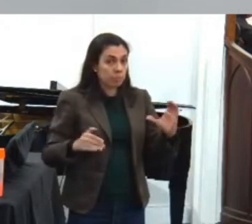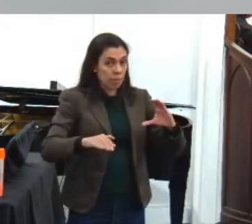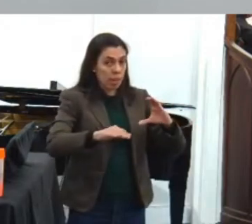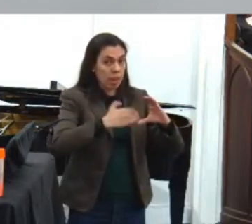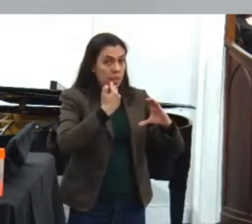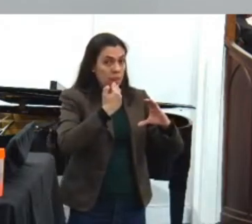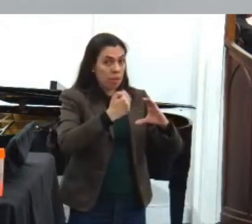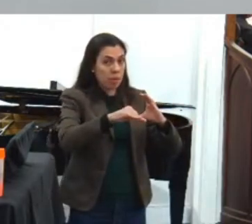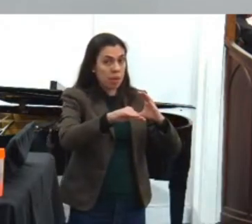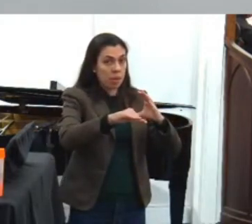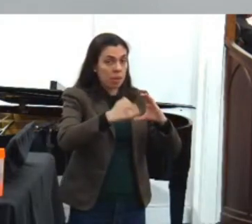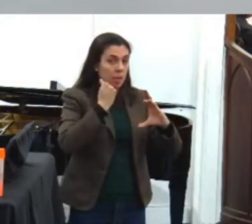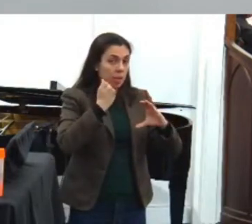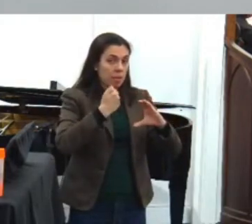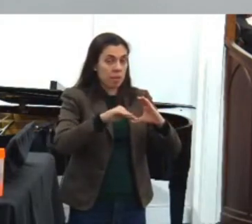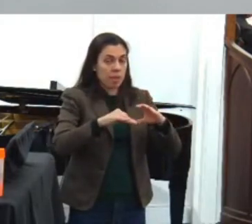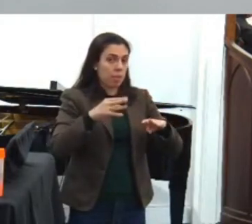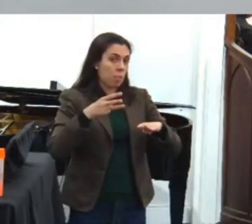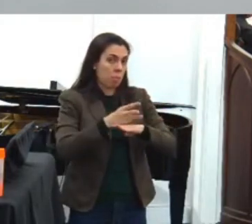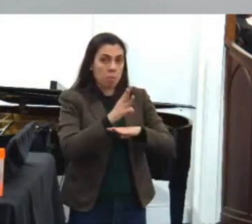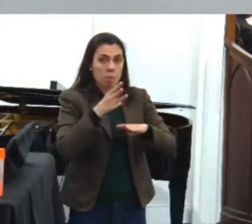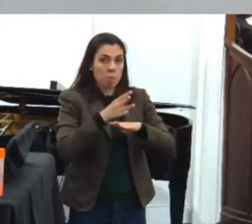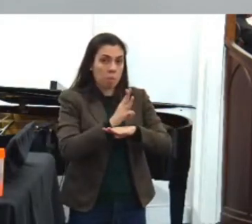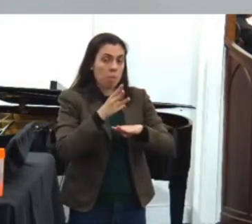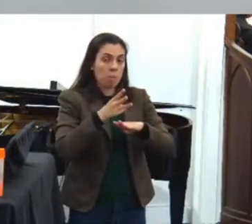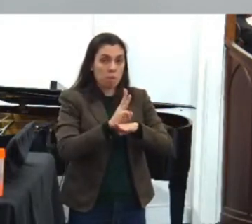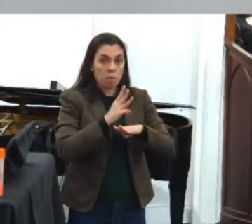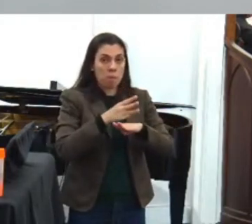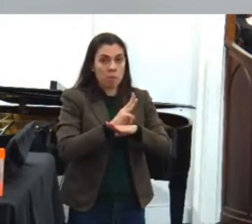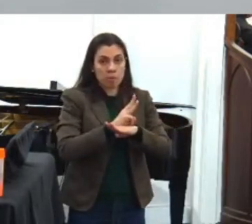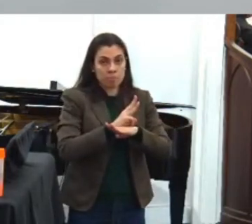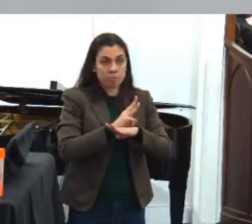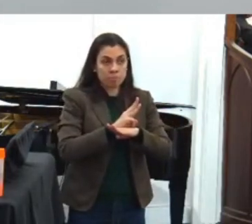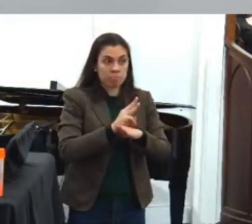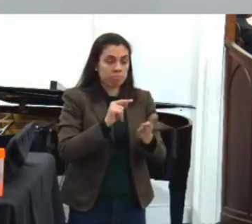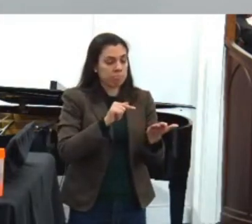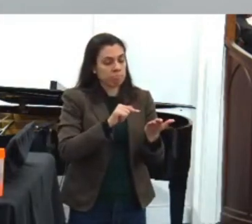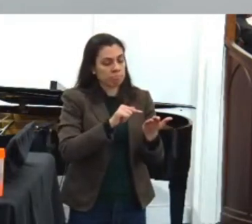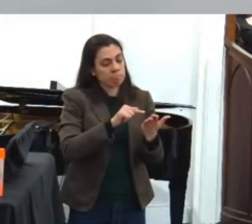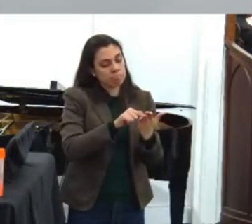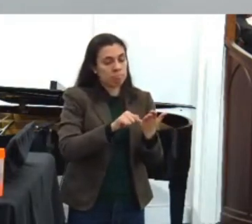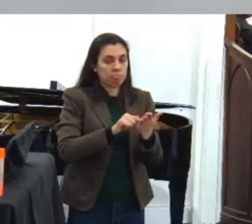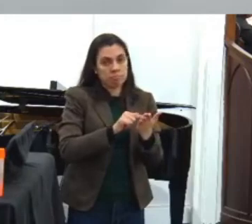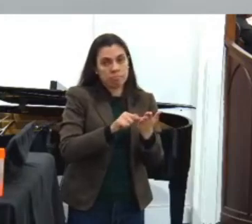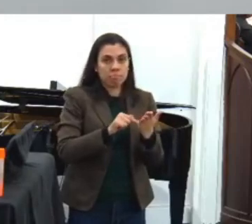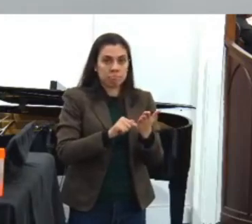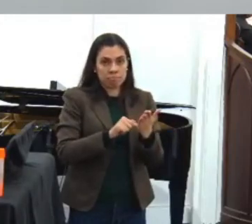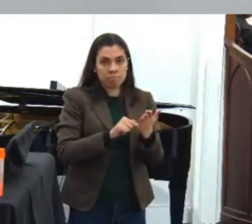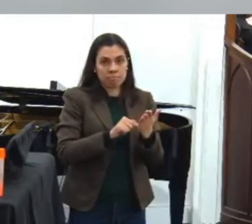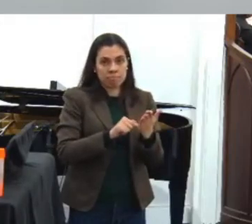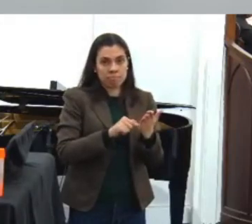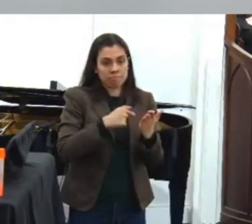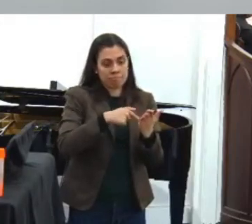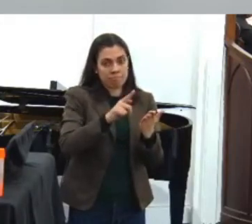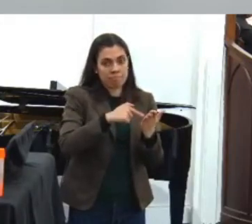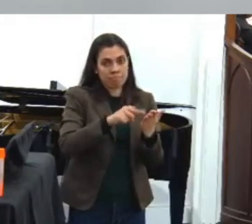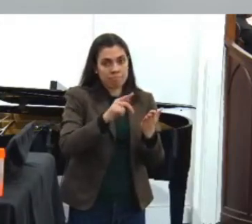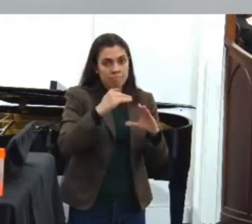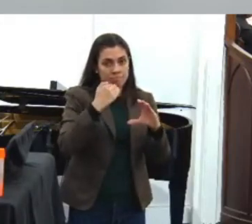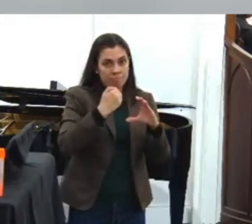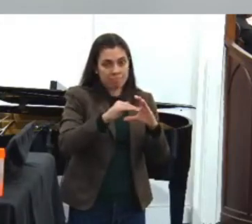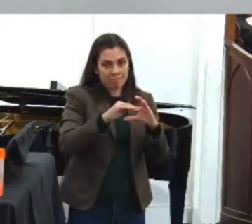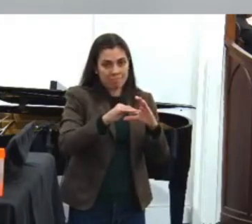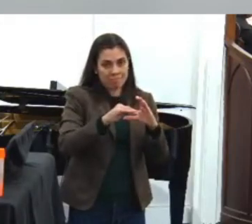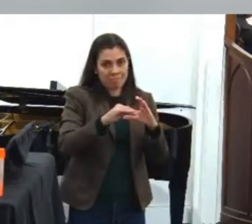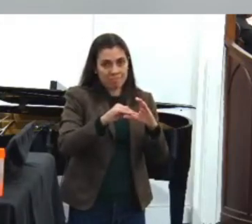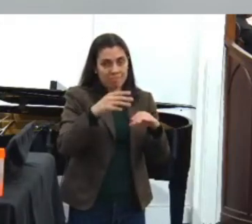e-mails, ou melhor, zaps. Poucas pessoas ainda preservam os